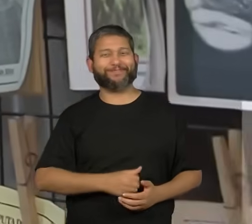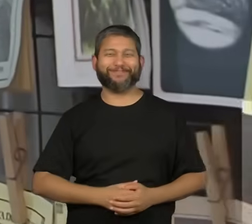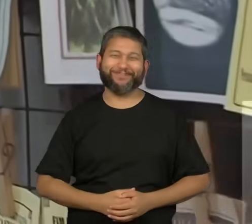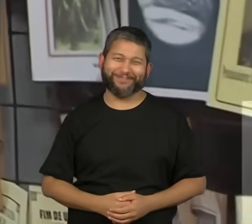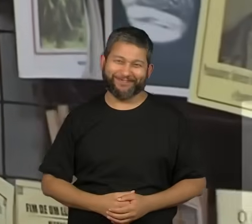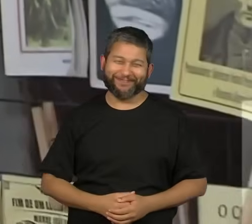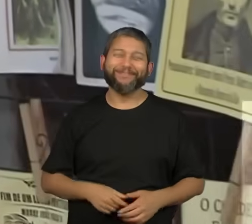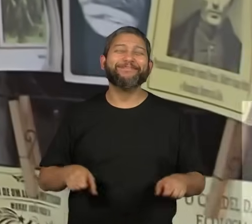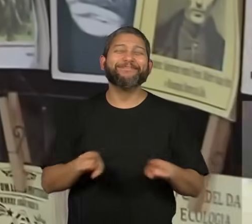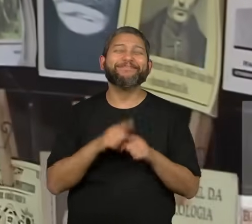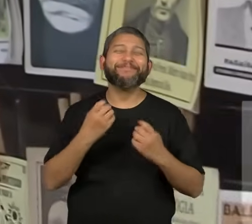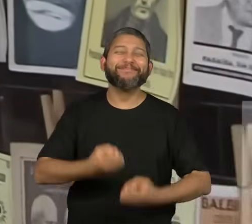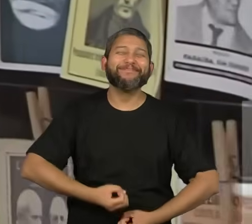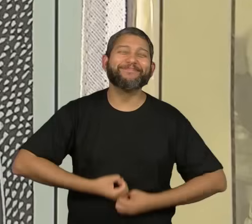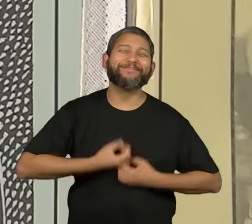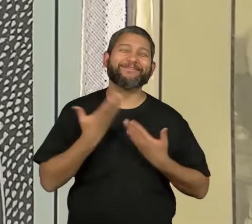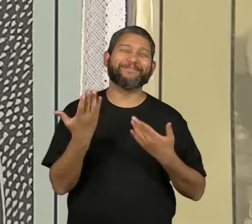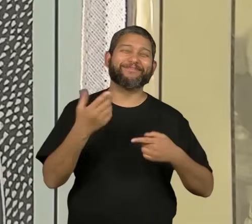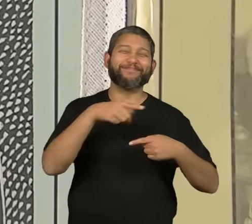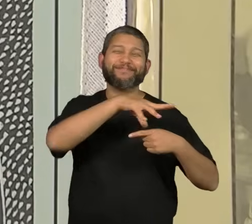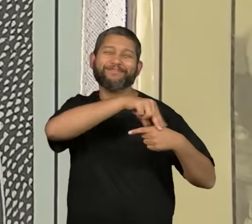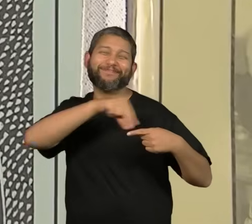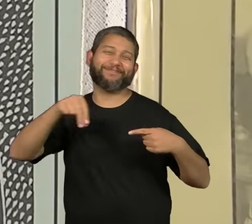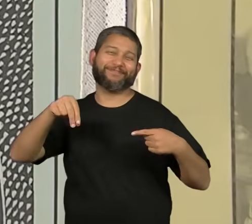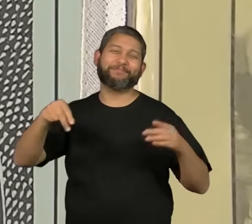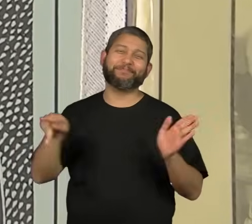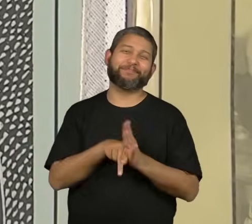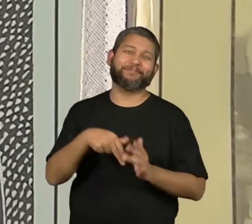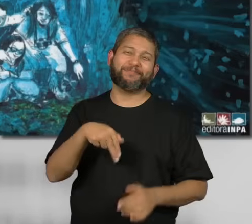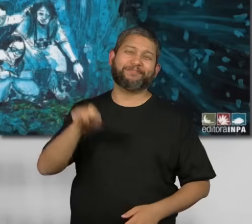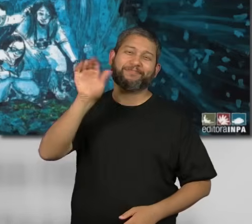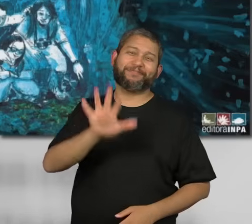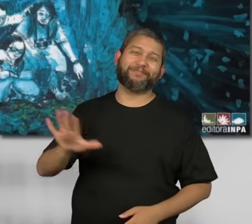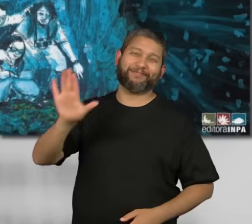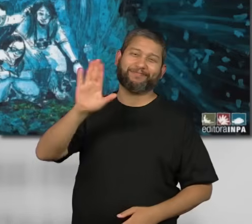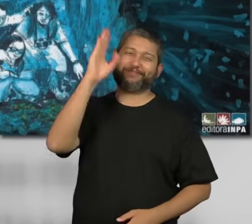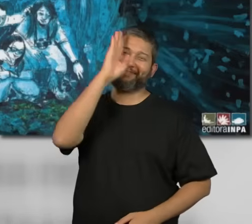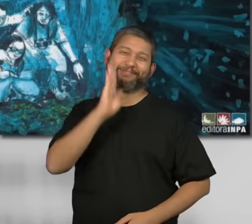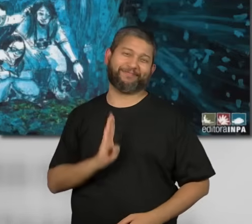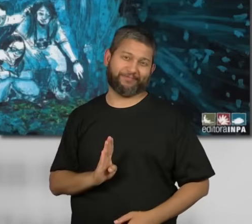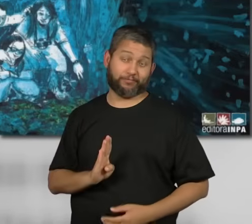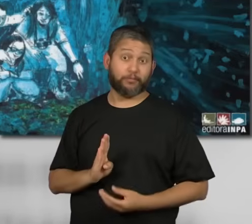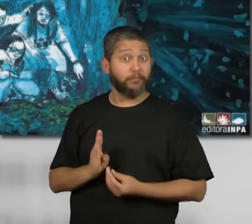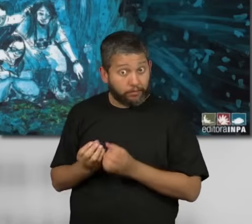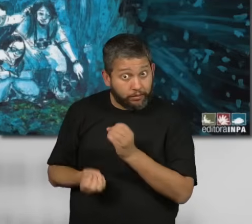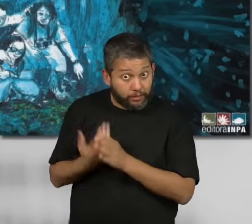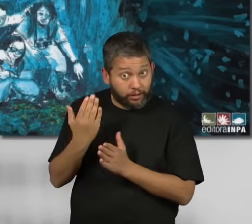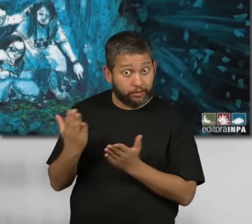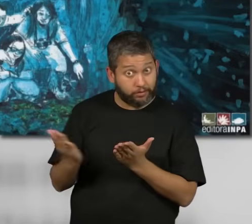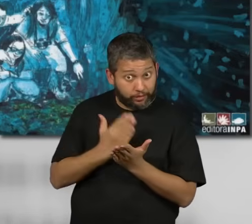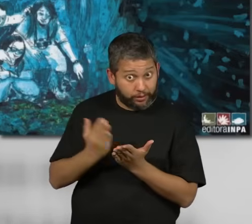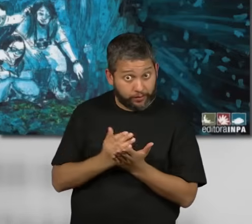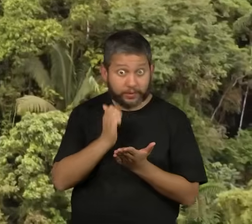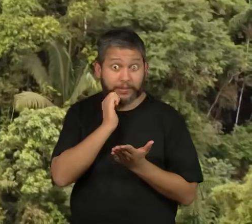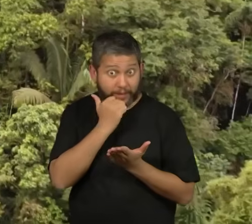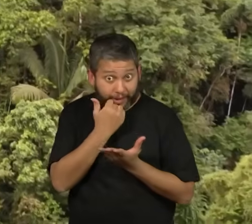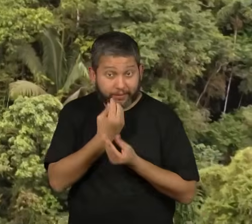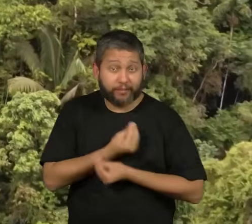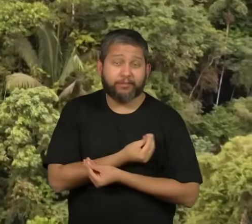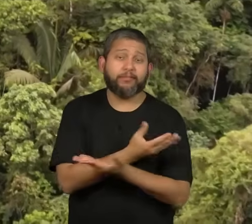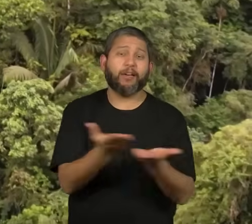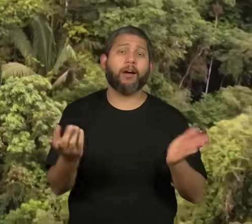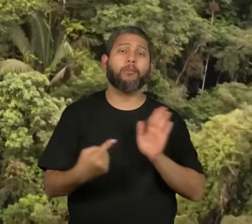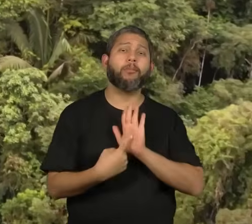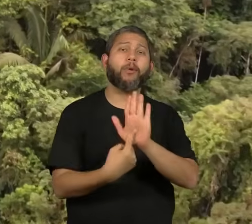E os versos do cordel da tradição nordestina são usados para recriar livros científicos sobre a maior